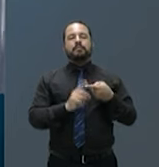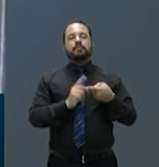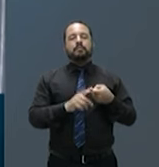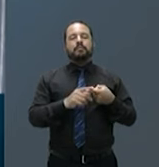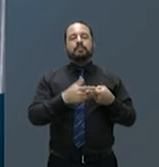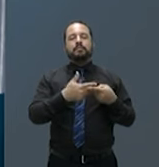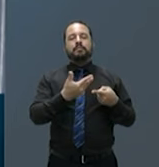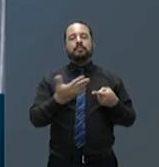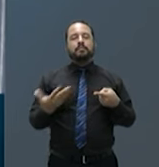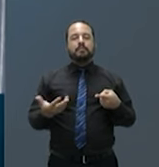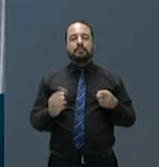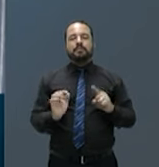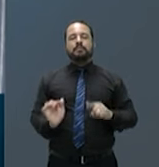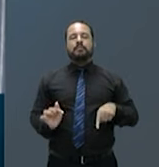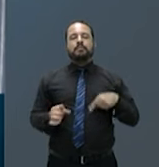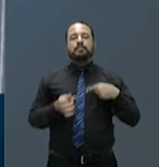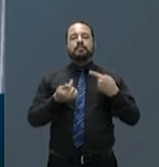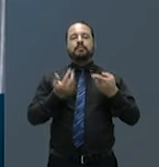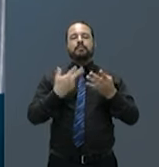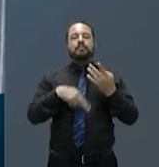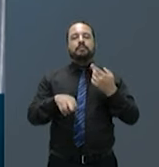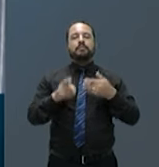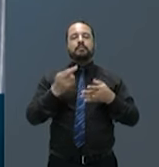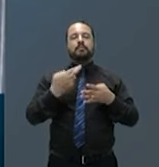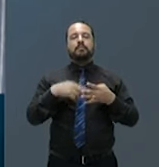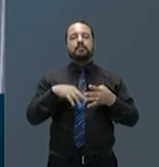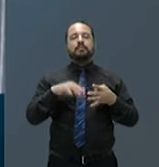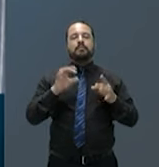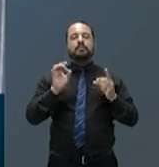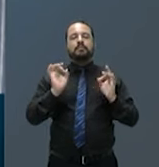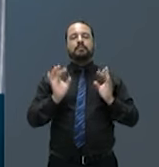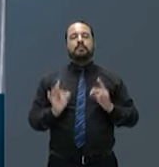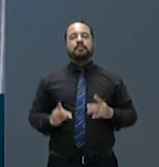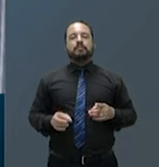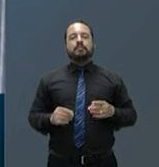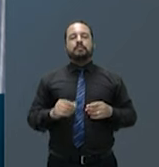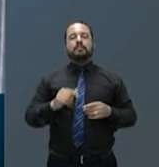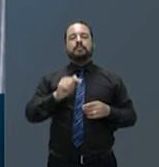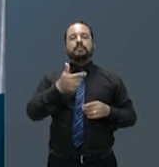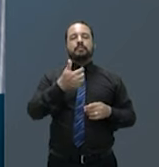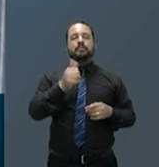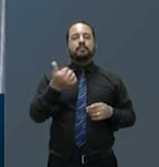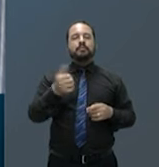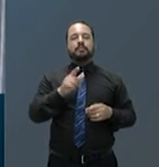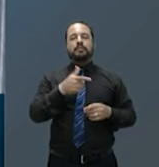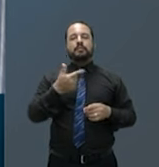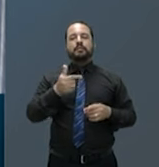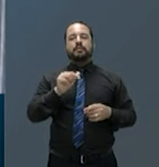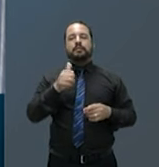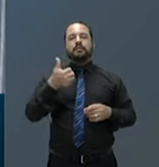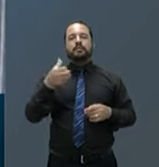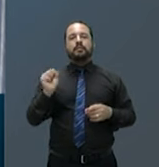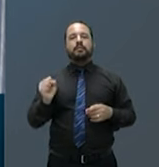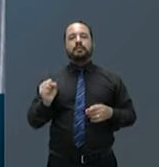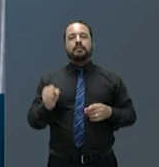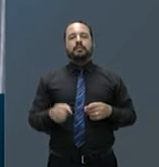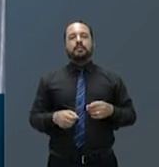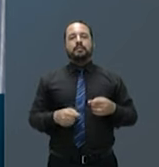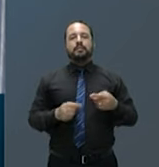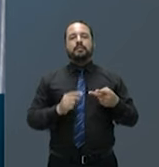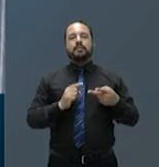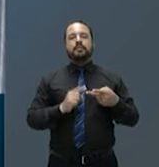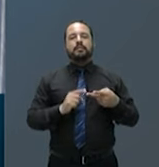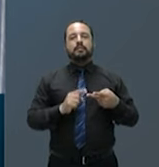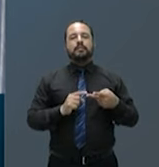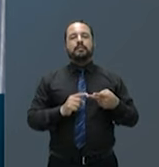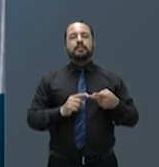da interposição do recurso especial em 17 de outubro de 2017, ainda